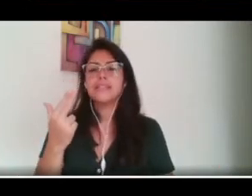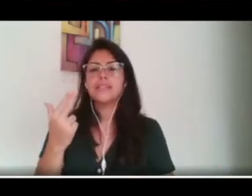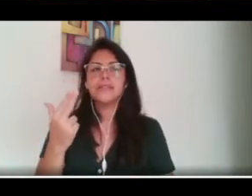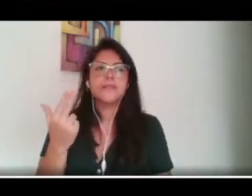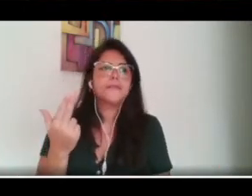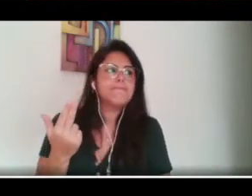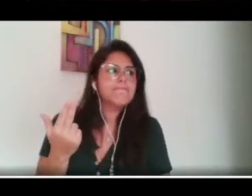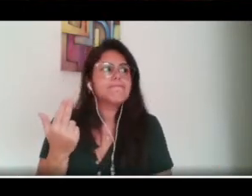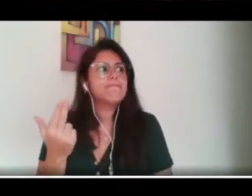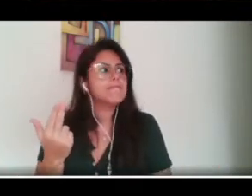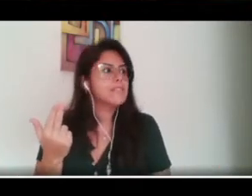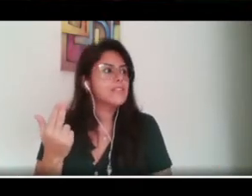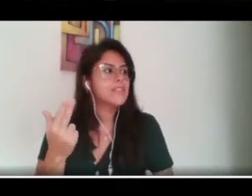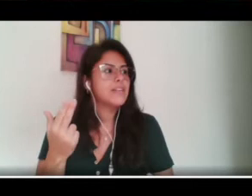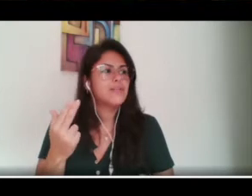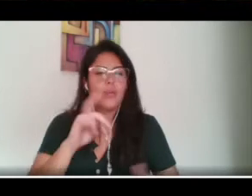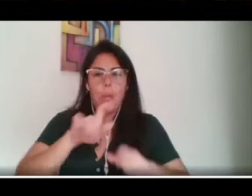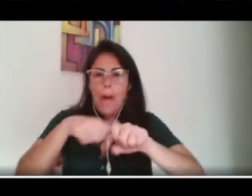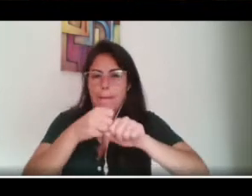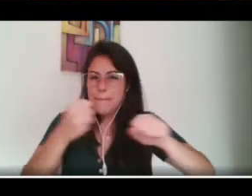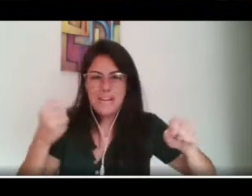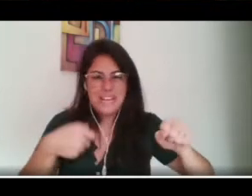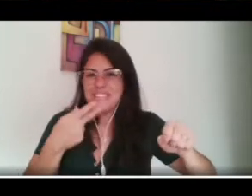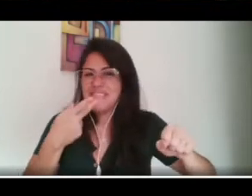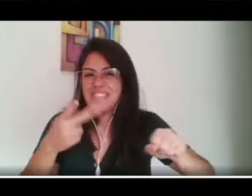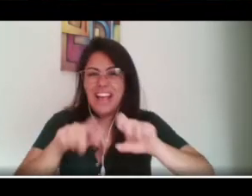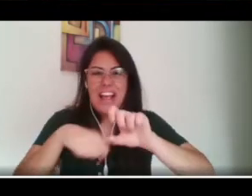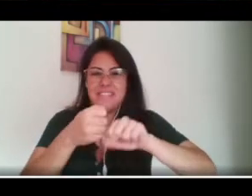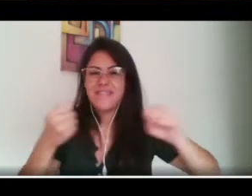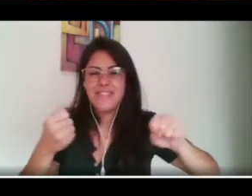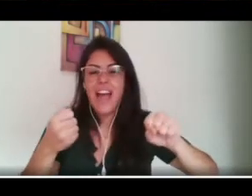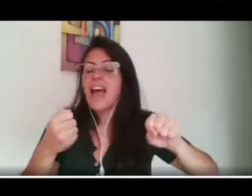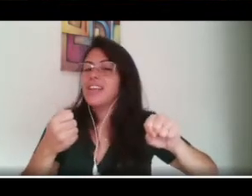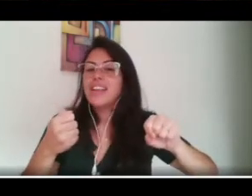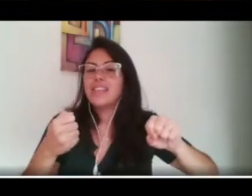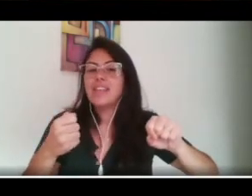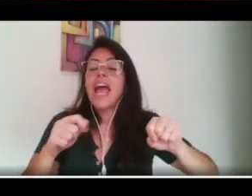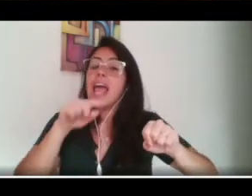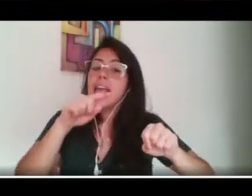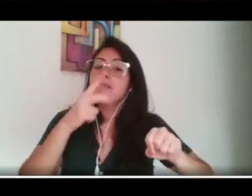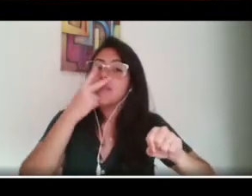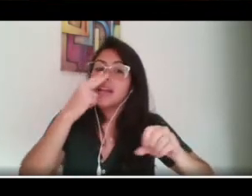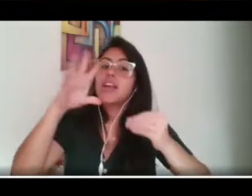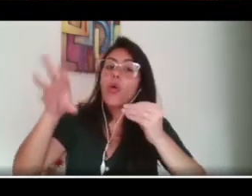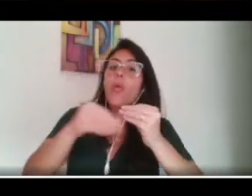São vetores e um é a derivada do outro, tá bom?